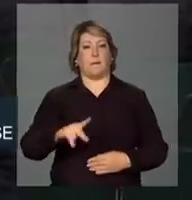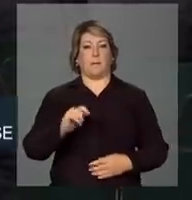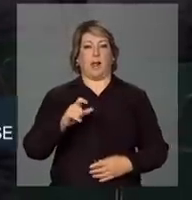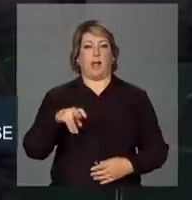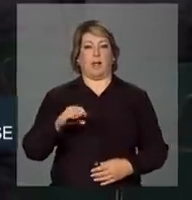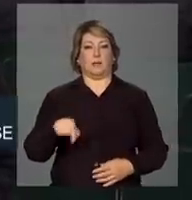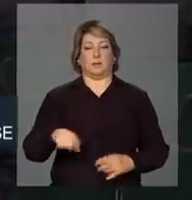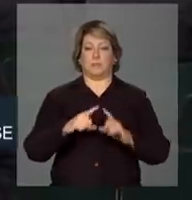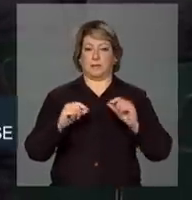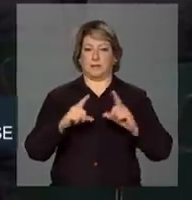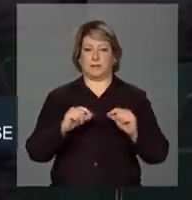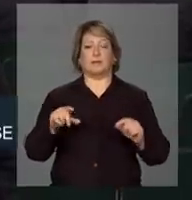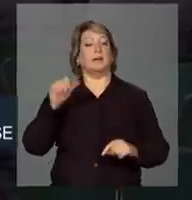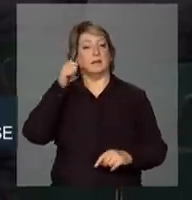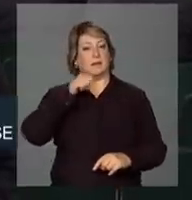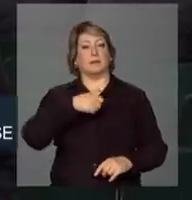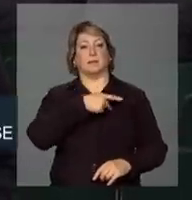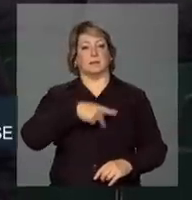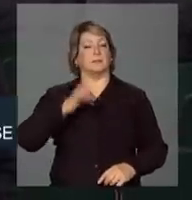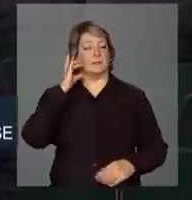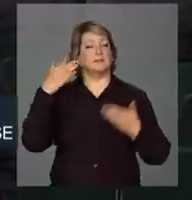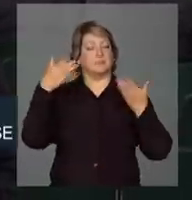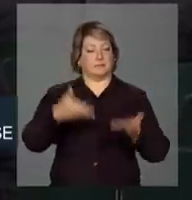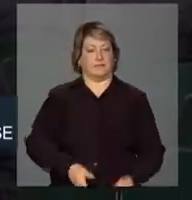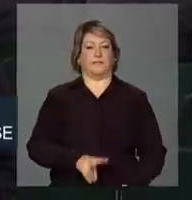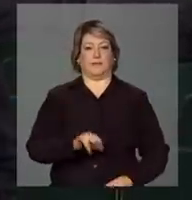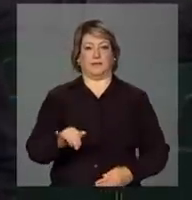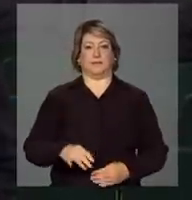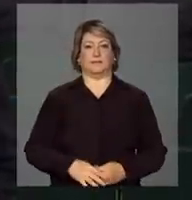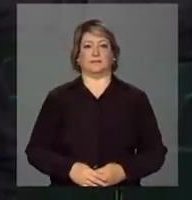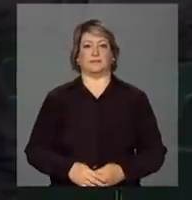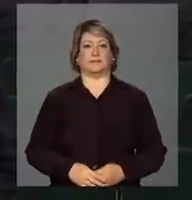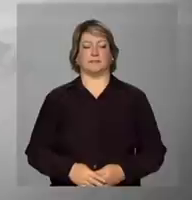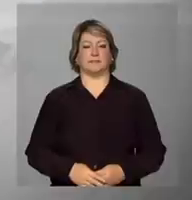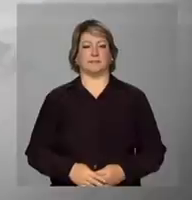do Planalto, com a presença da presidenta Dilma. Malu.